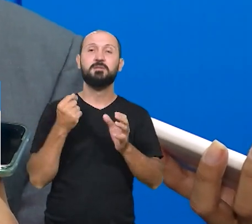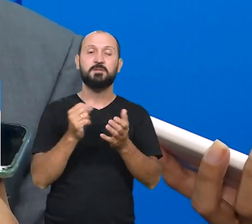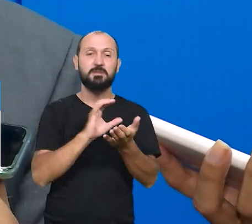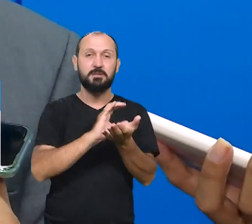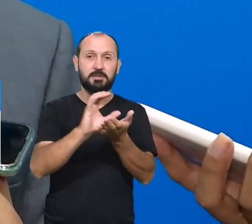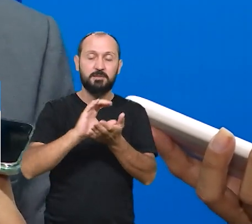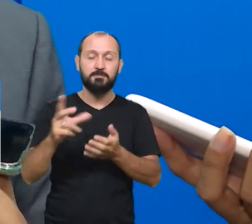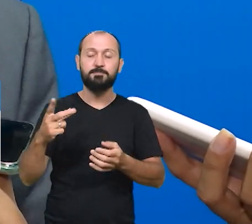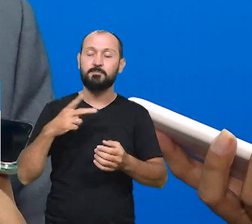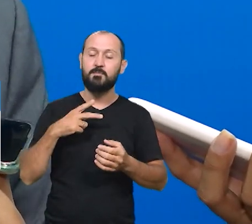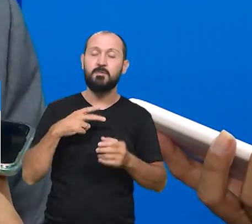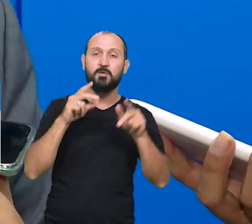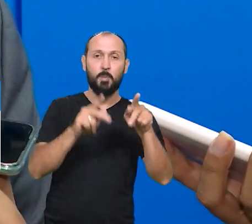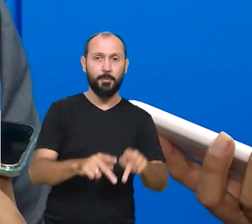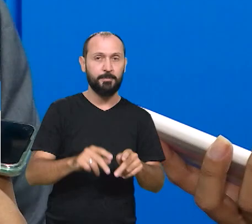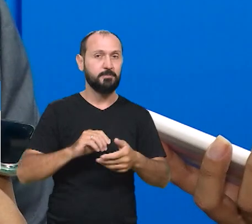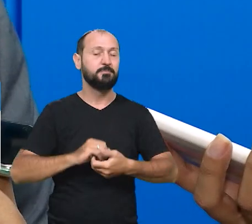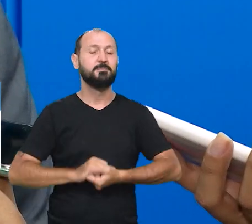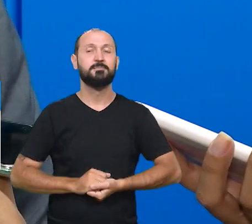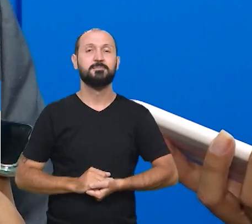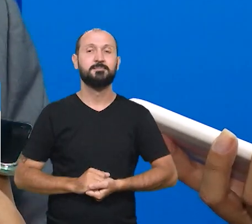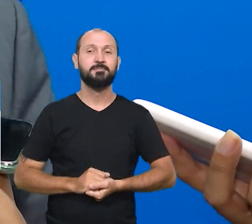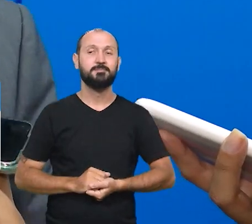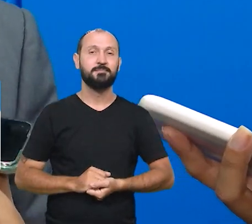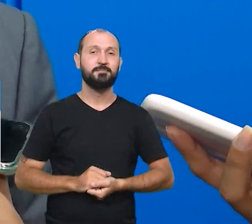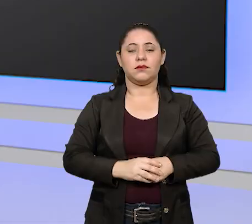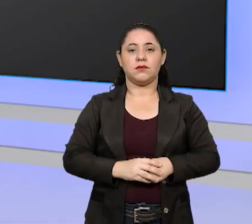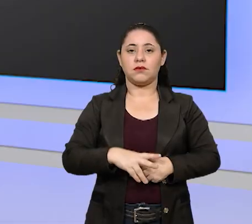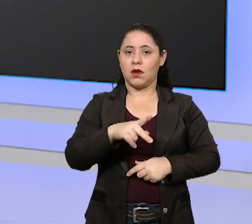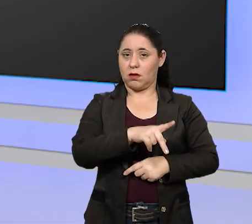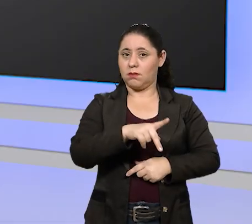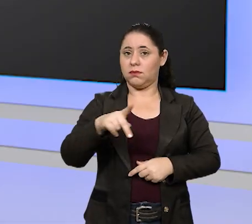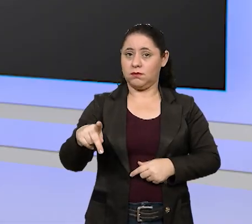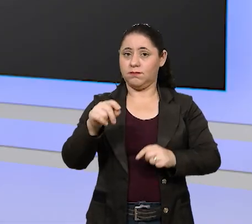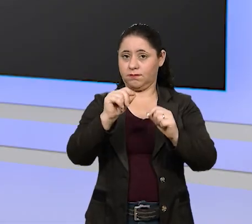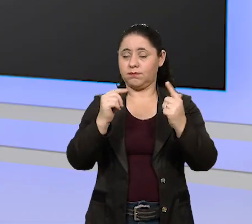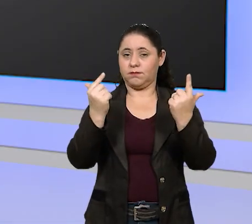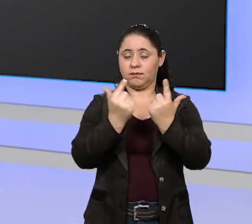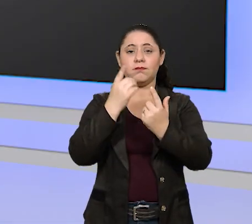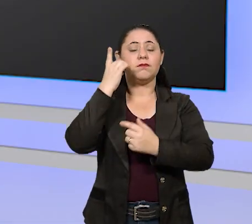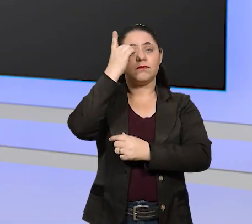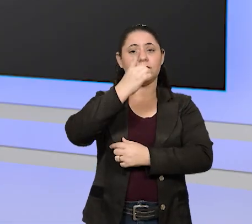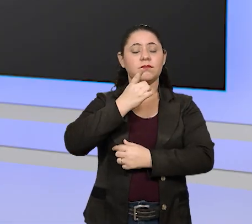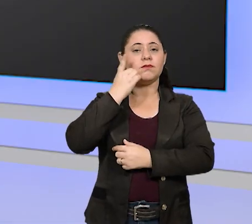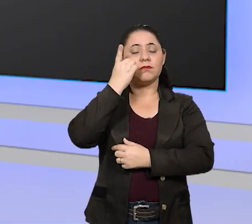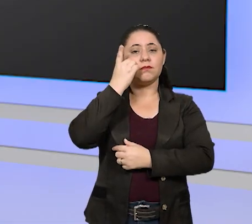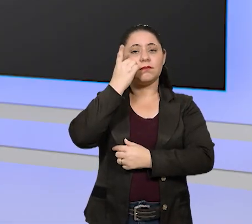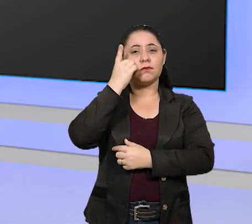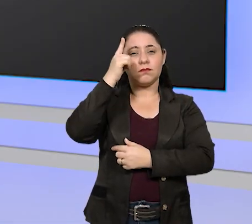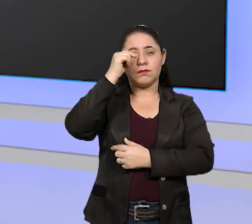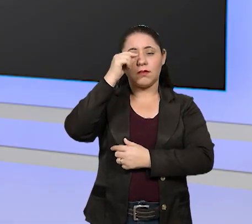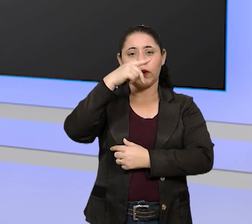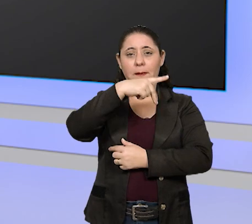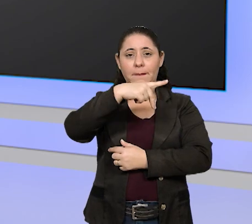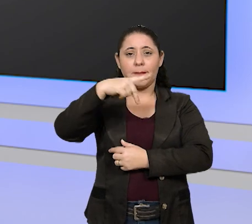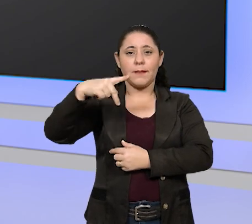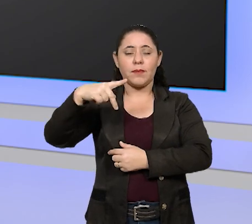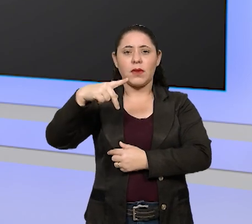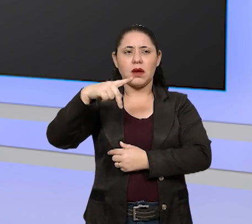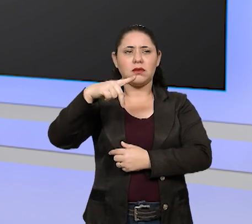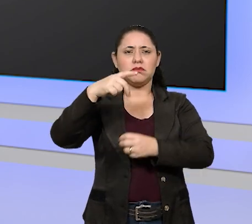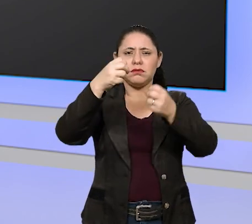numa modelagem entre o investimento privado e o investimento público. E o presidente da Alemes, o deputado Gerson Claro, do